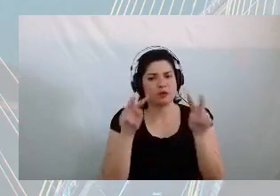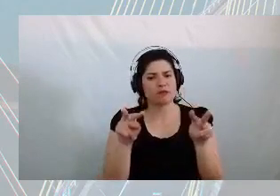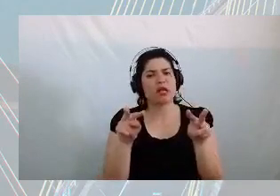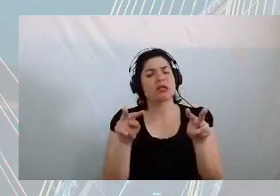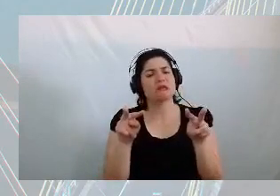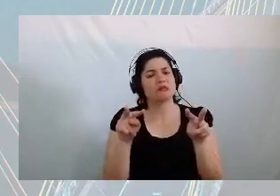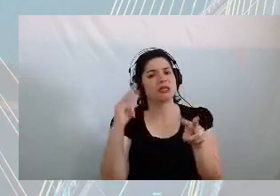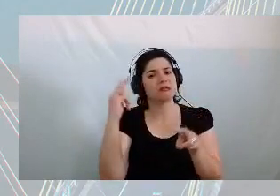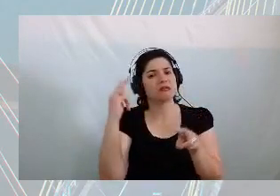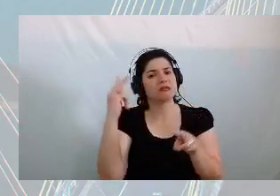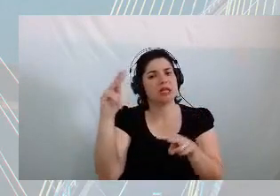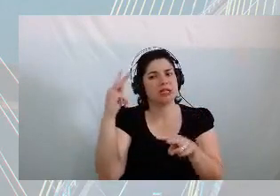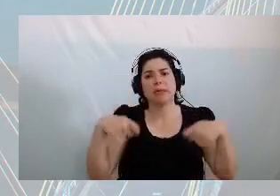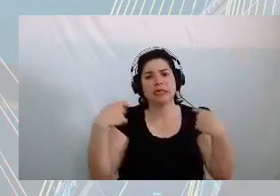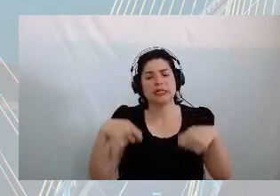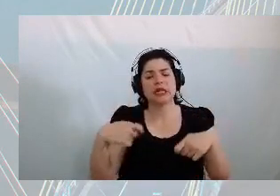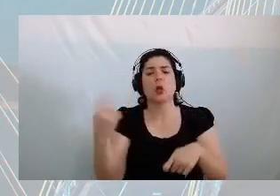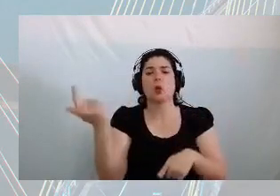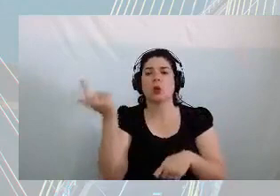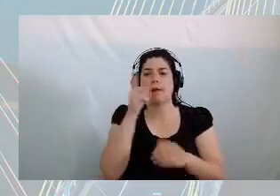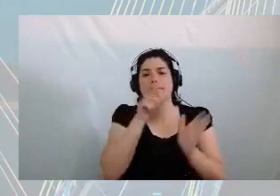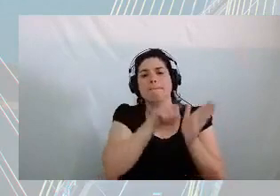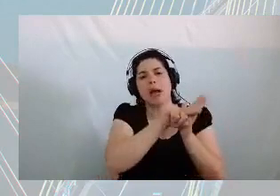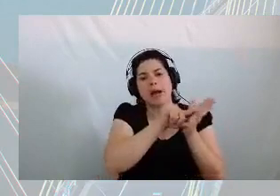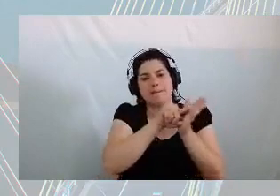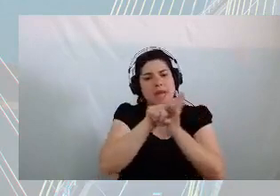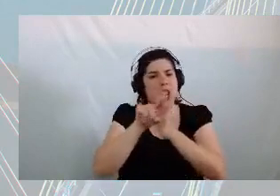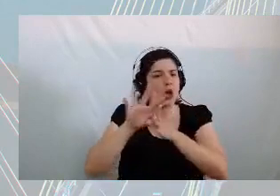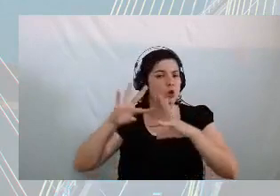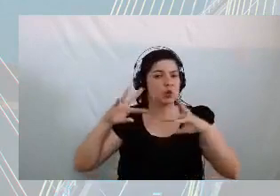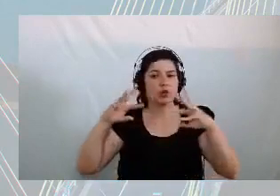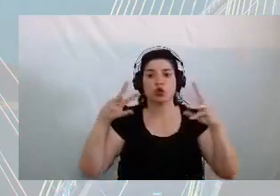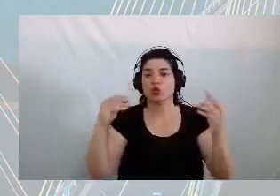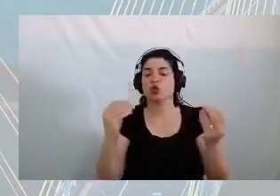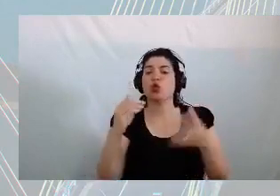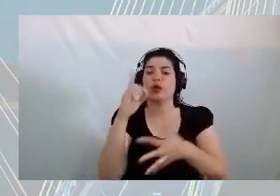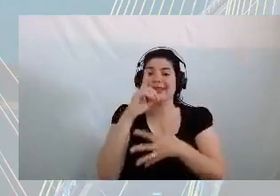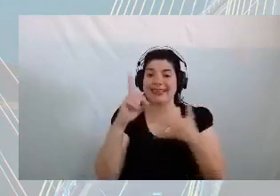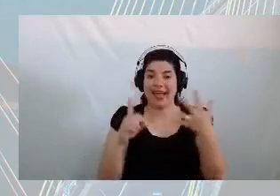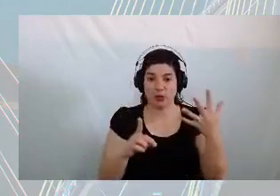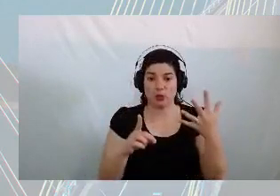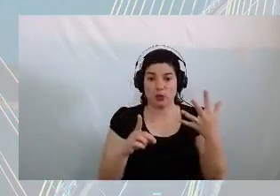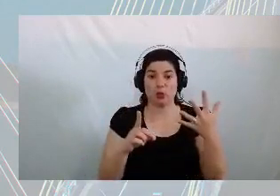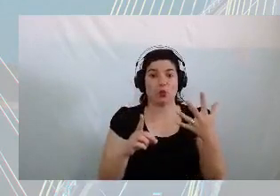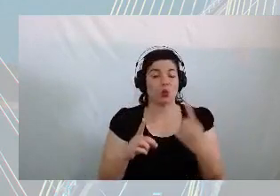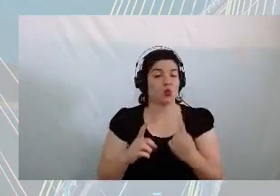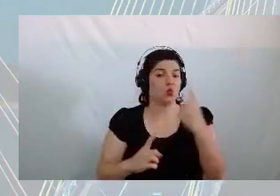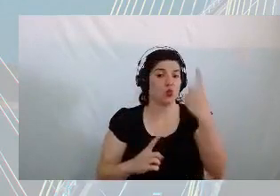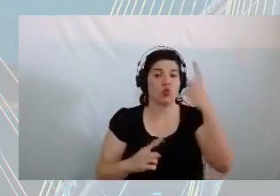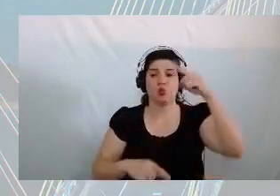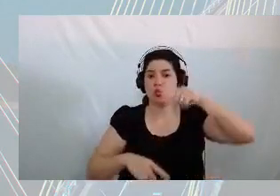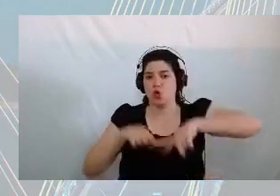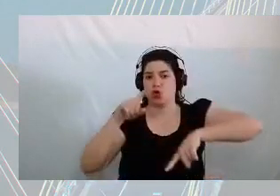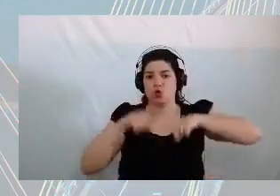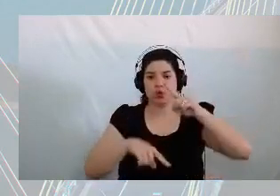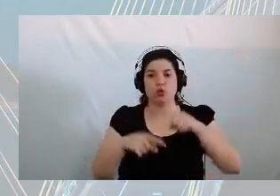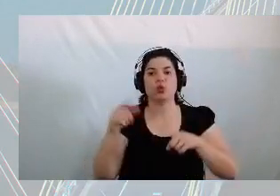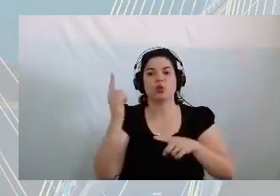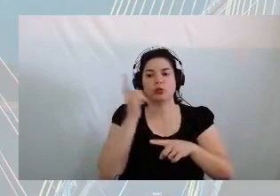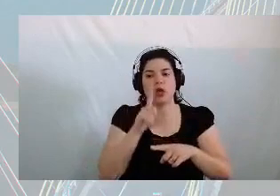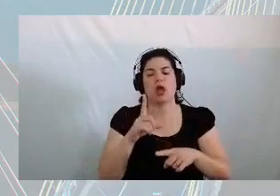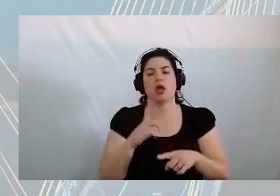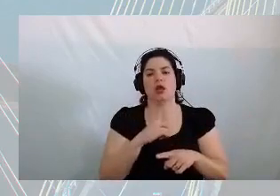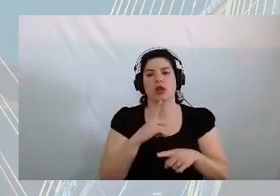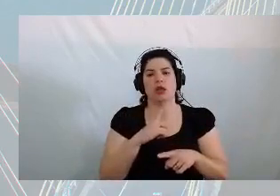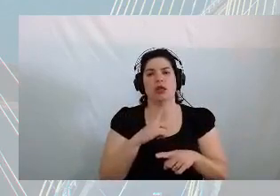gente pôde identificar, mapear todo o fluxo de dados deles num único produto. Tá? Esse é um ponto que a gente vai trazer no final do